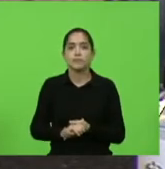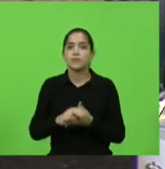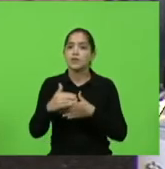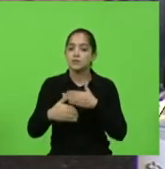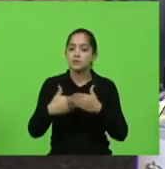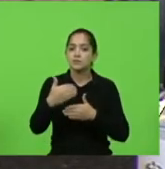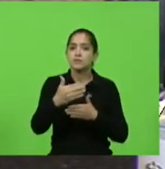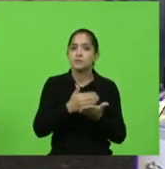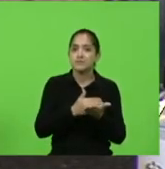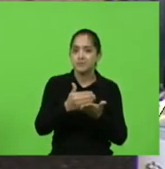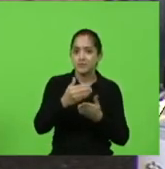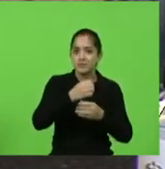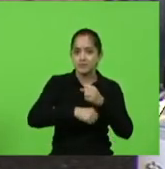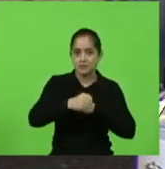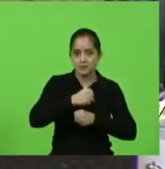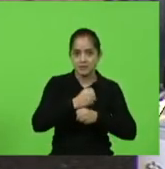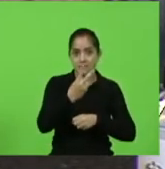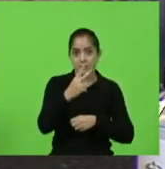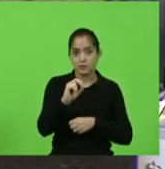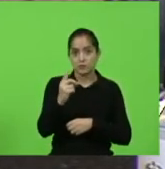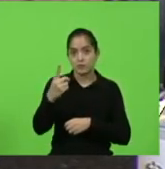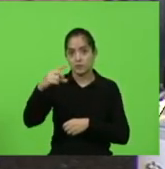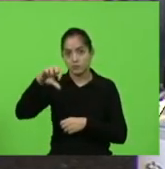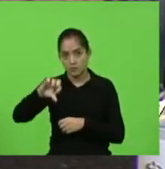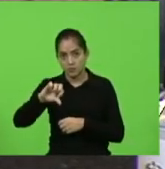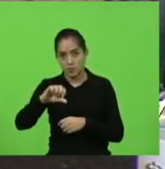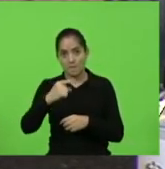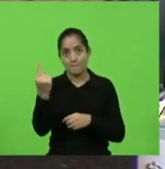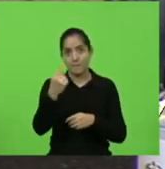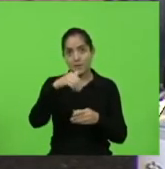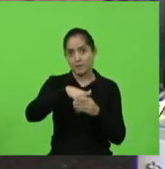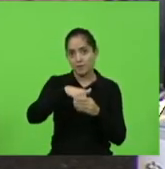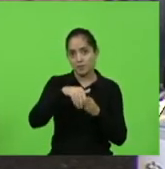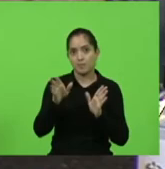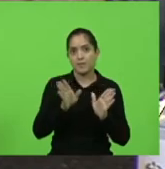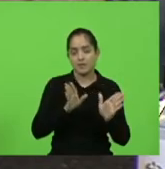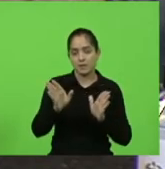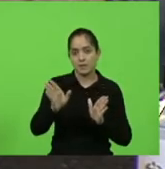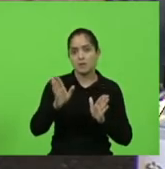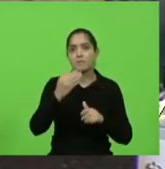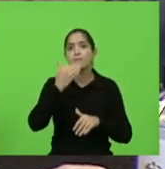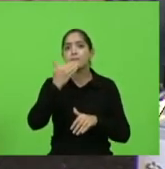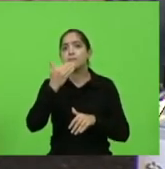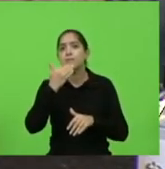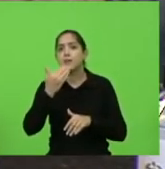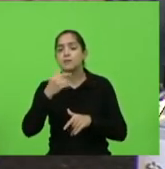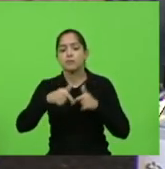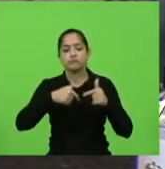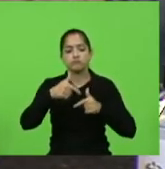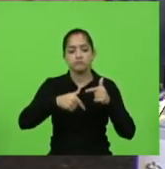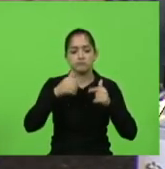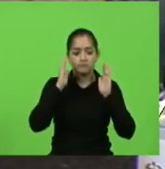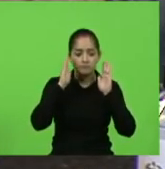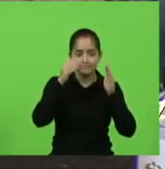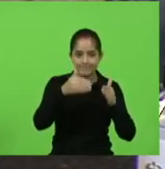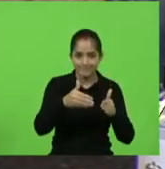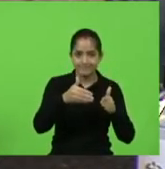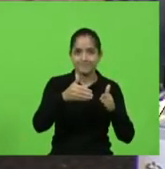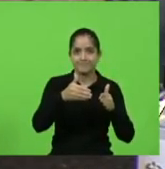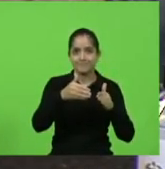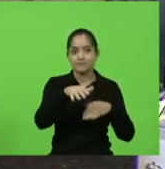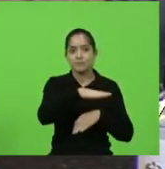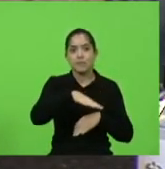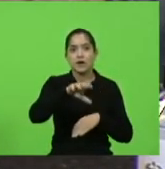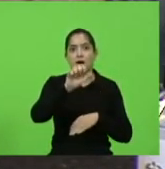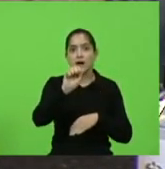ano de 2019, eu iniciei meu primeiro mandato, trabalhando em demandas, em específico da região da Murel, mas também a